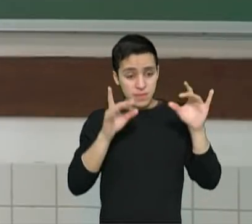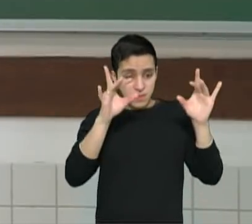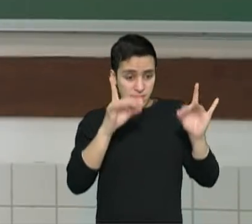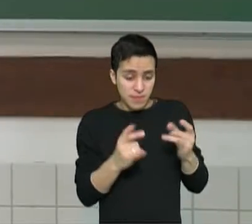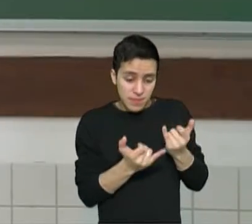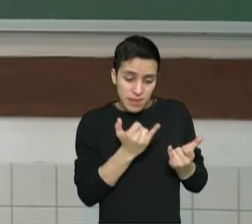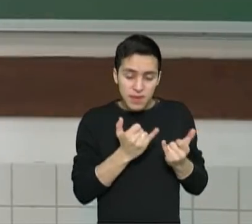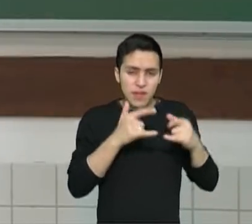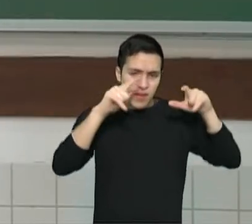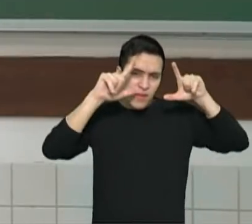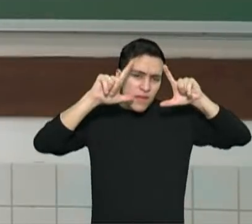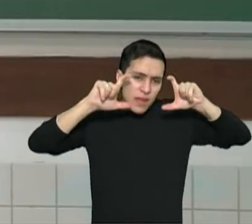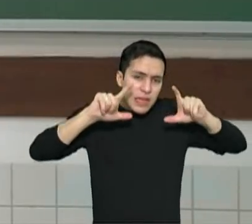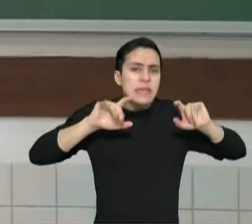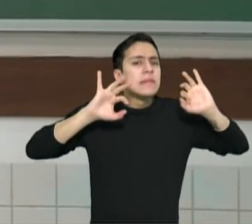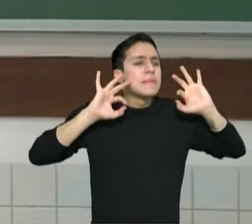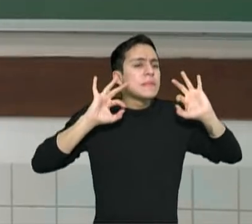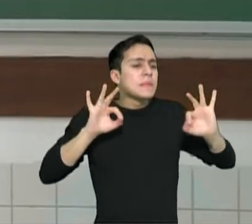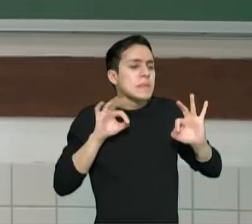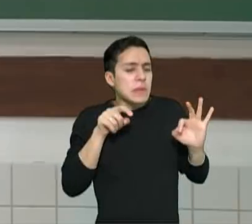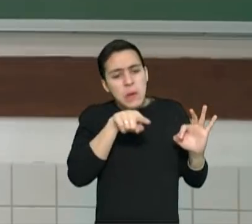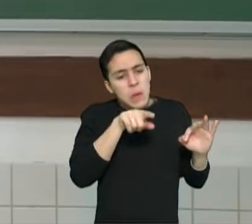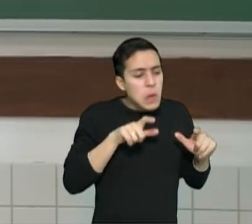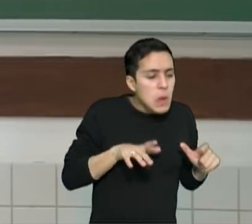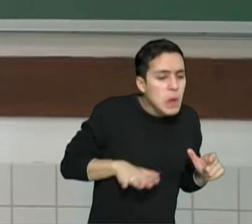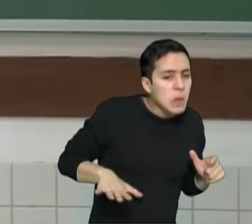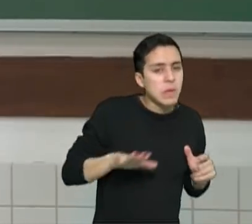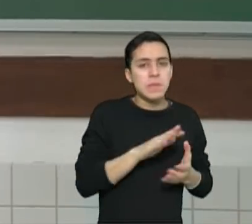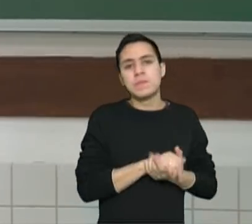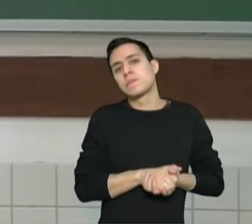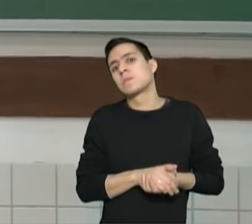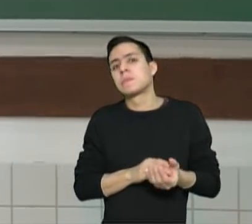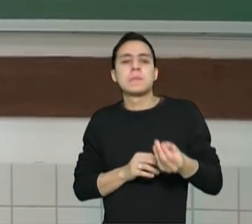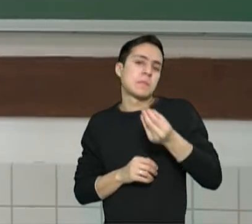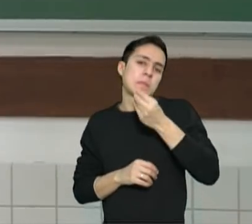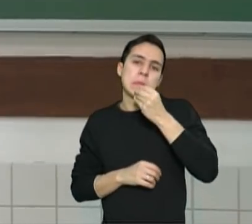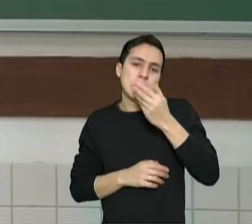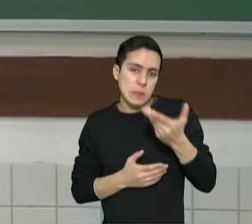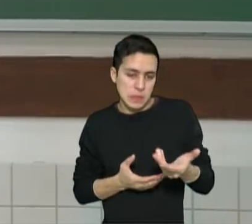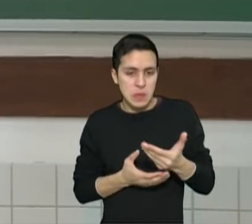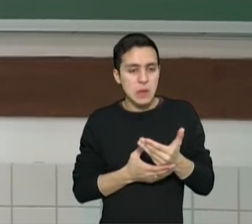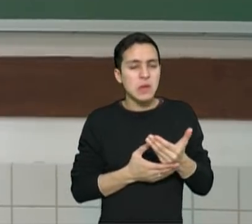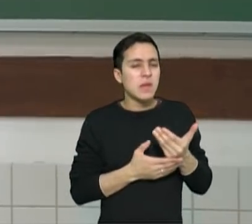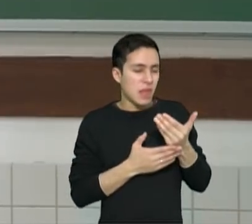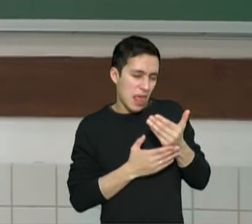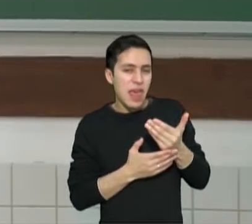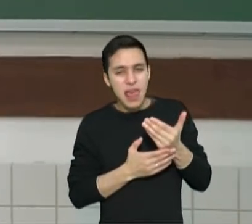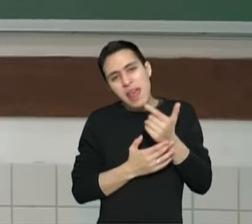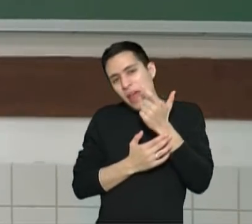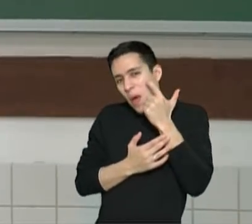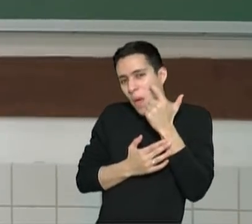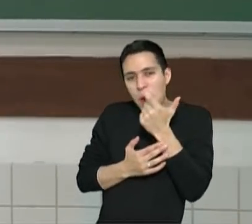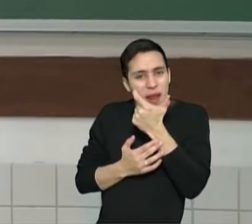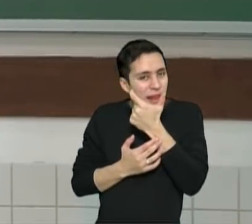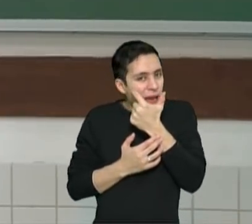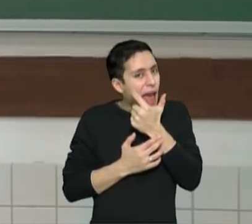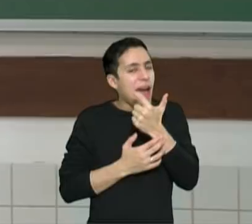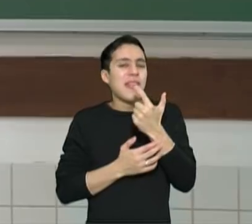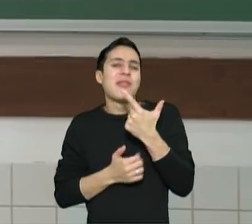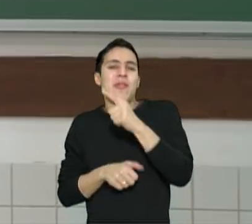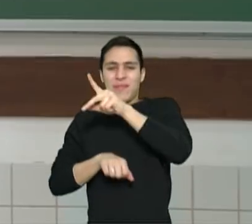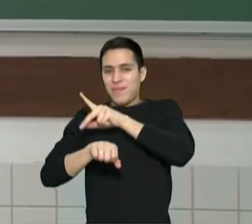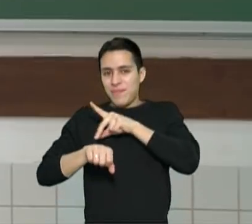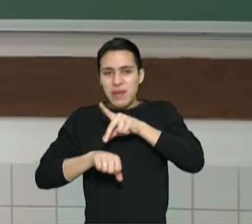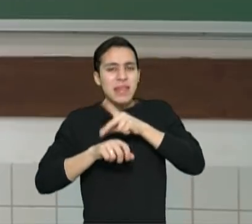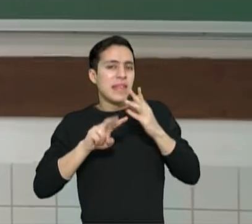foto, né? Como se tivesse fotografado aquele local. Claro que com, né, o olhar estrangeiro que a professora falou, né? Mas ele